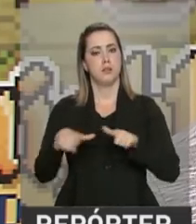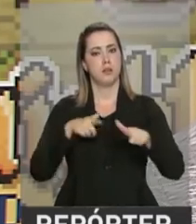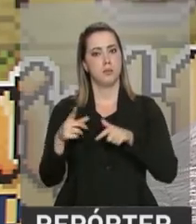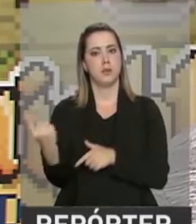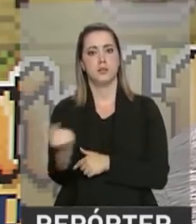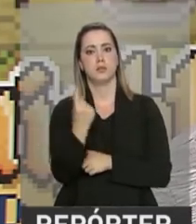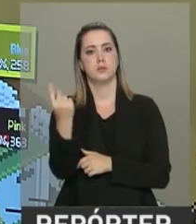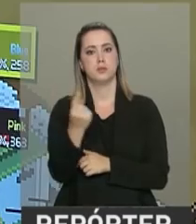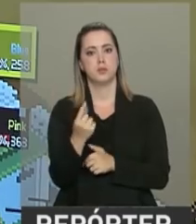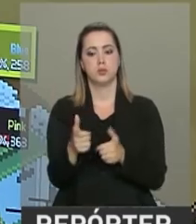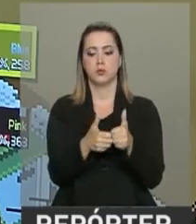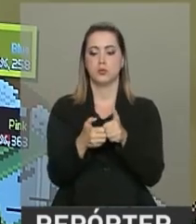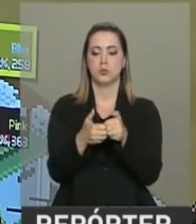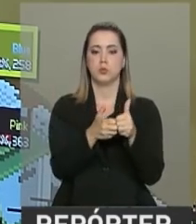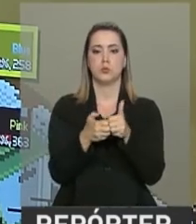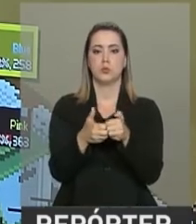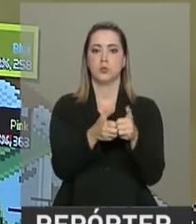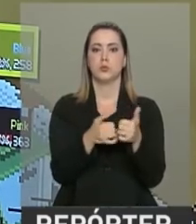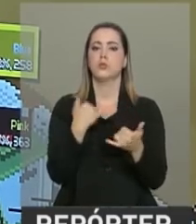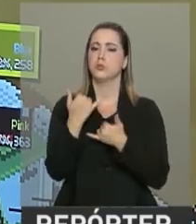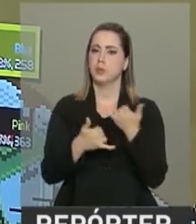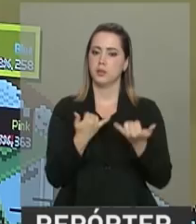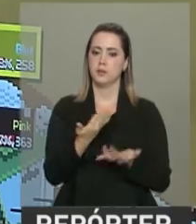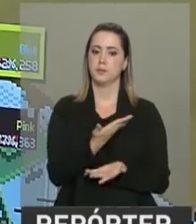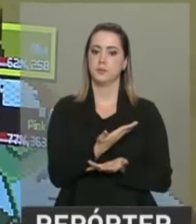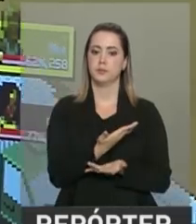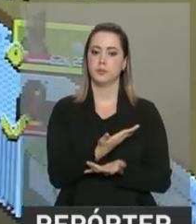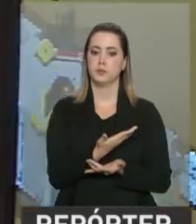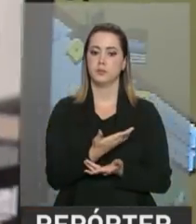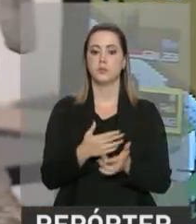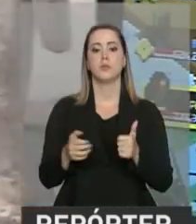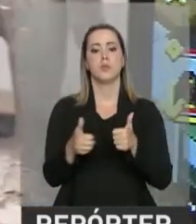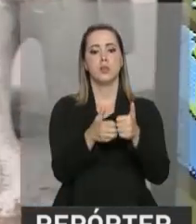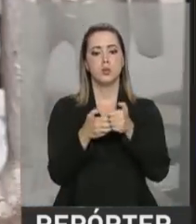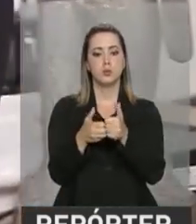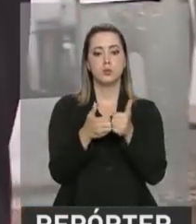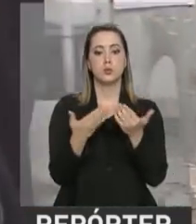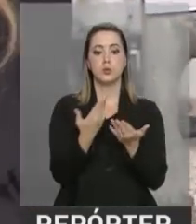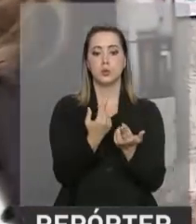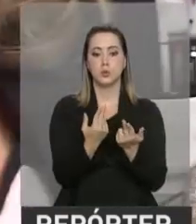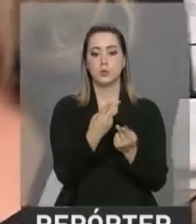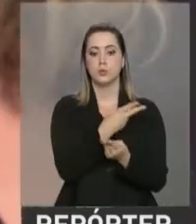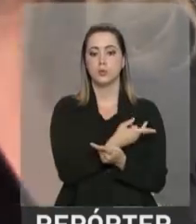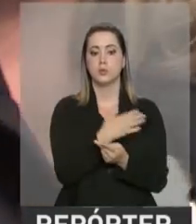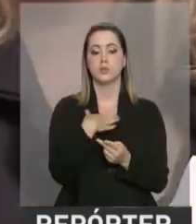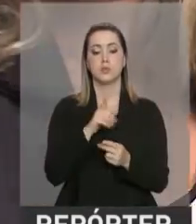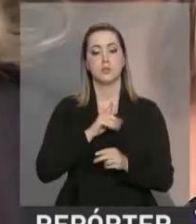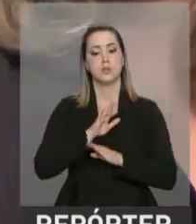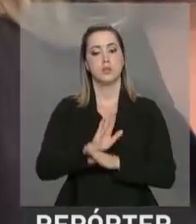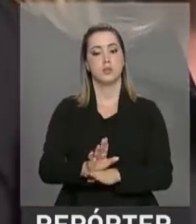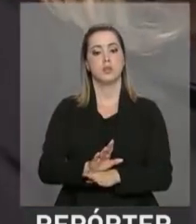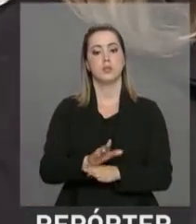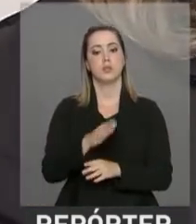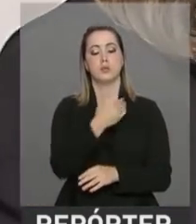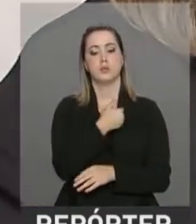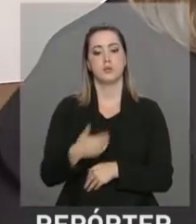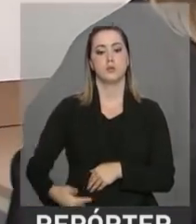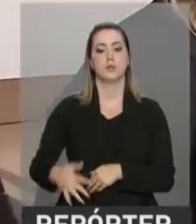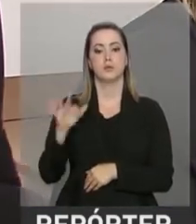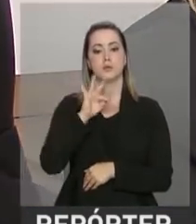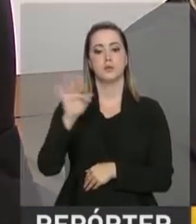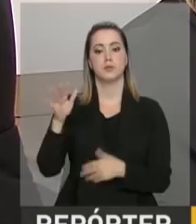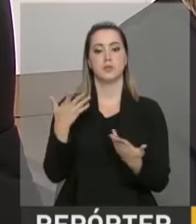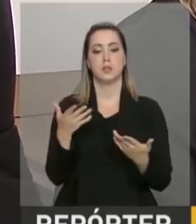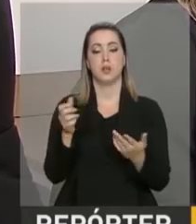com jogo de entretenimento games como esse desenvolvidos pela empresa do Hugo agora vão ter apoio financeiro do governo federal a Ancine lançou o